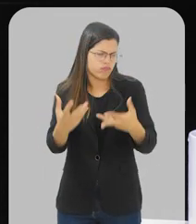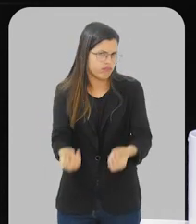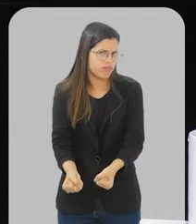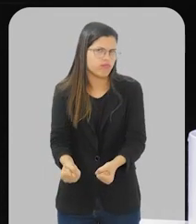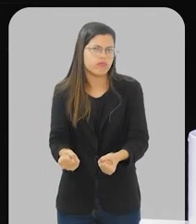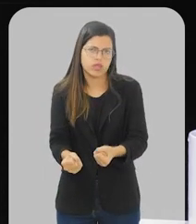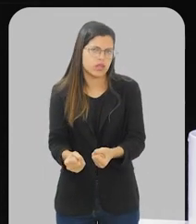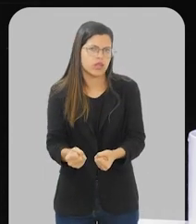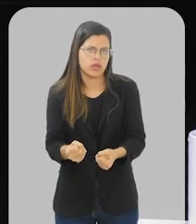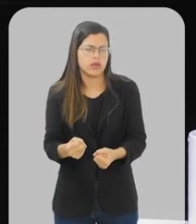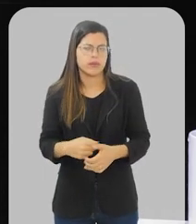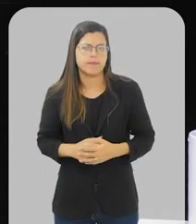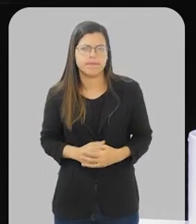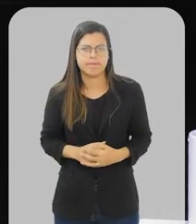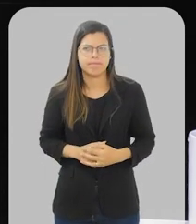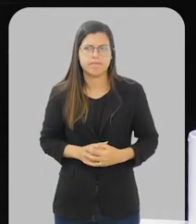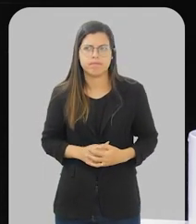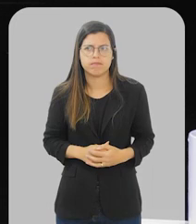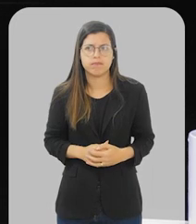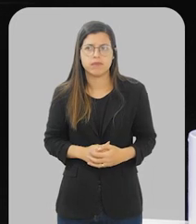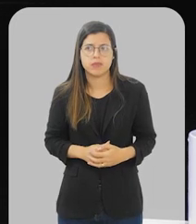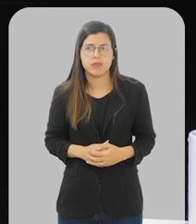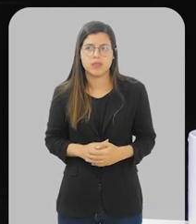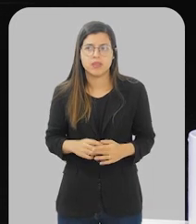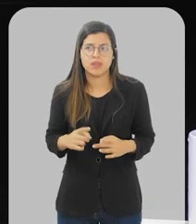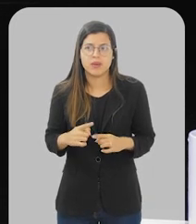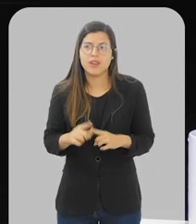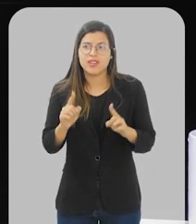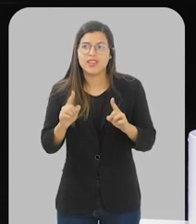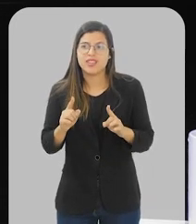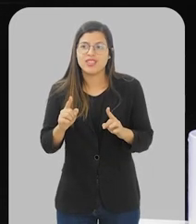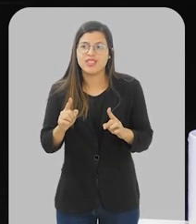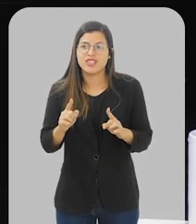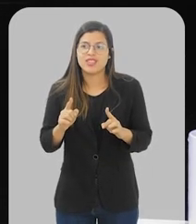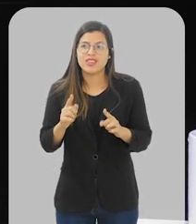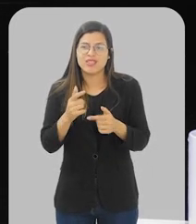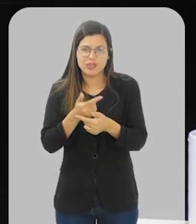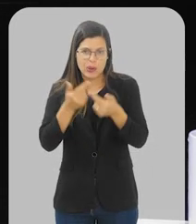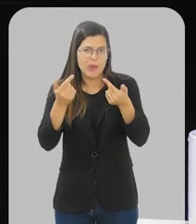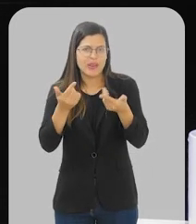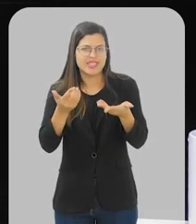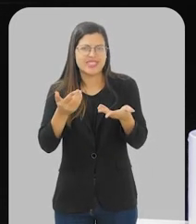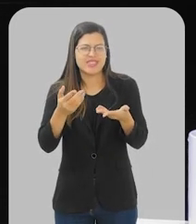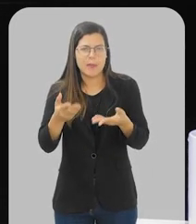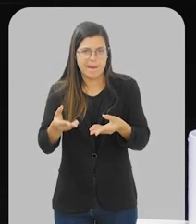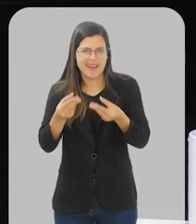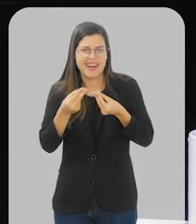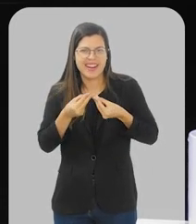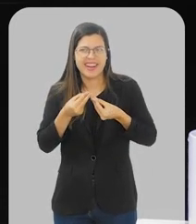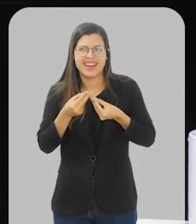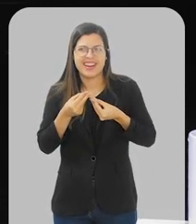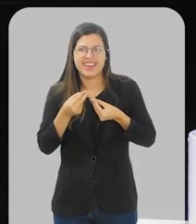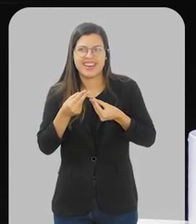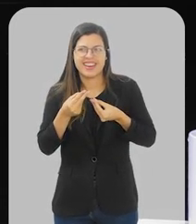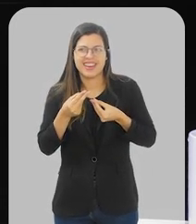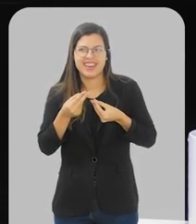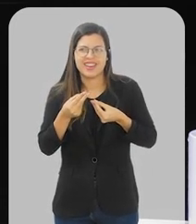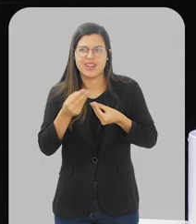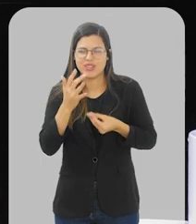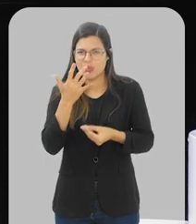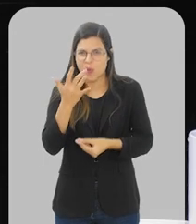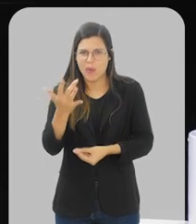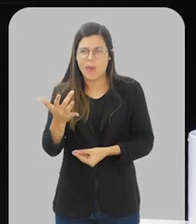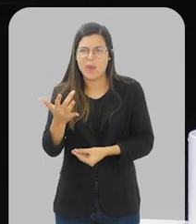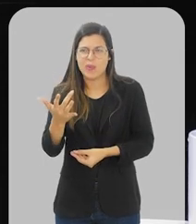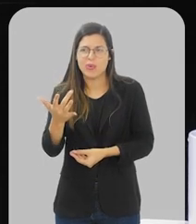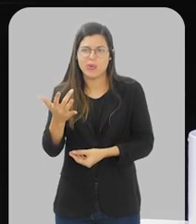aceitei mega de boa. Mas eu tive sorte, veio o estandarte de ouro para mim. Pois é. Né?